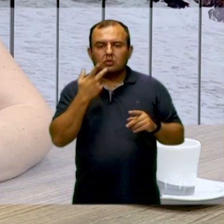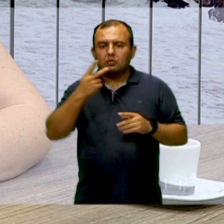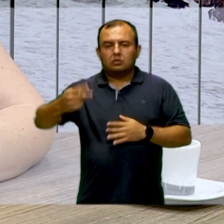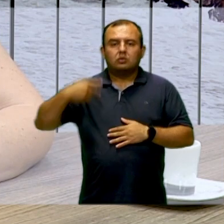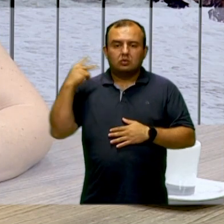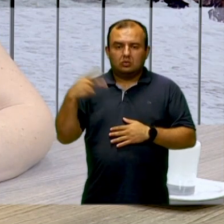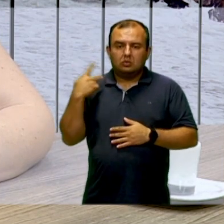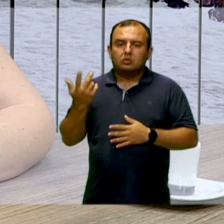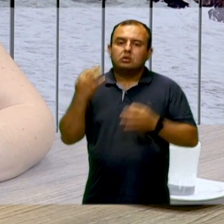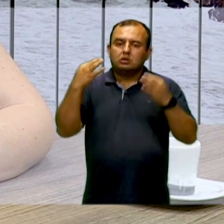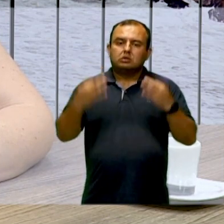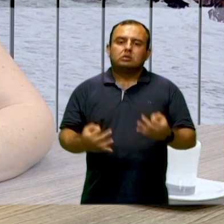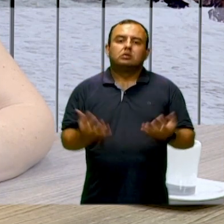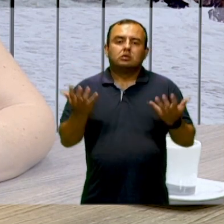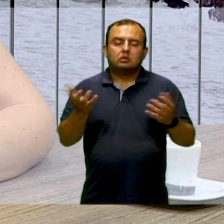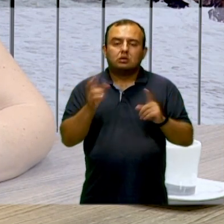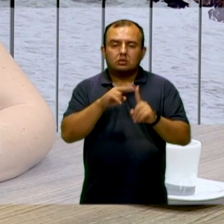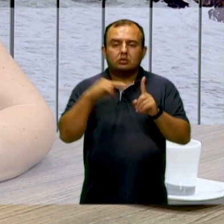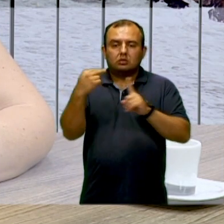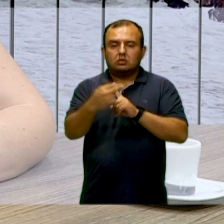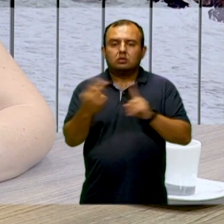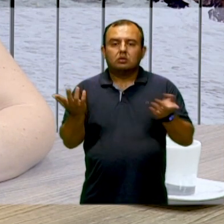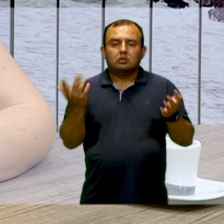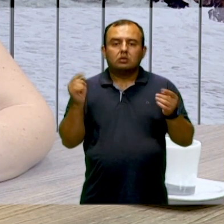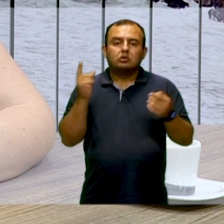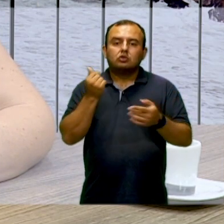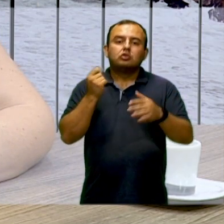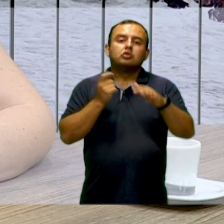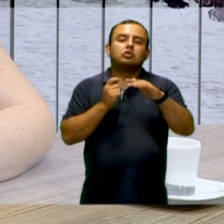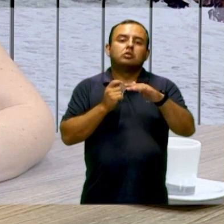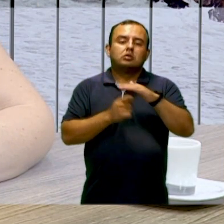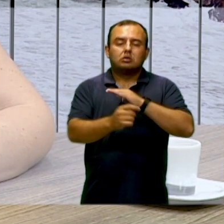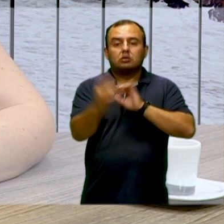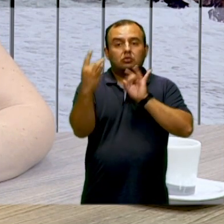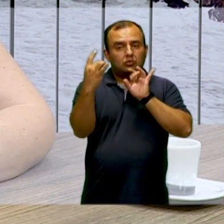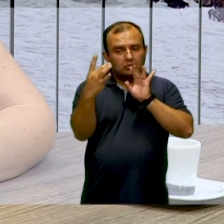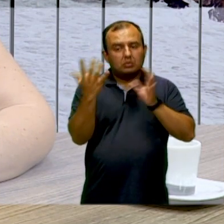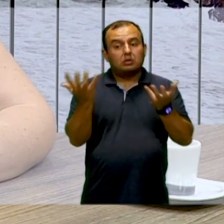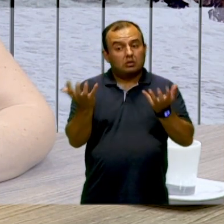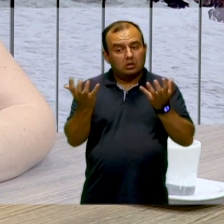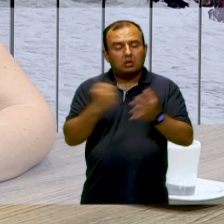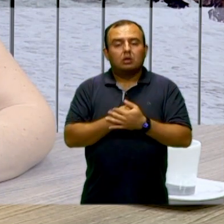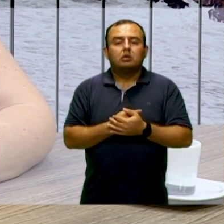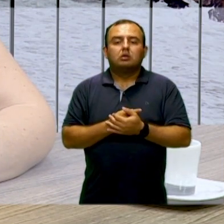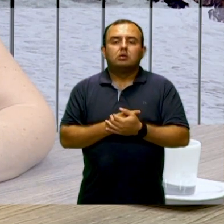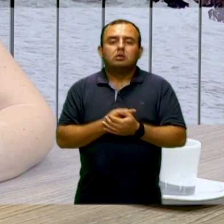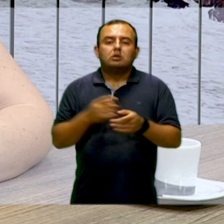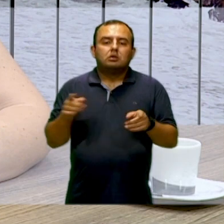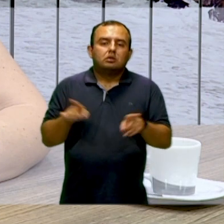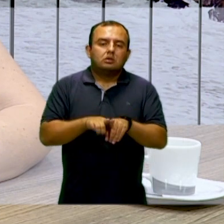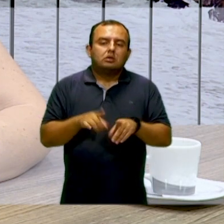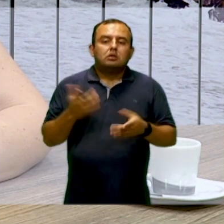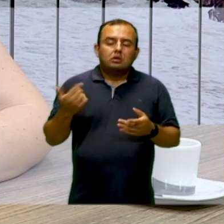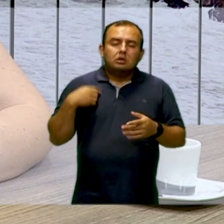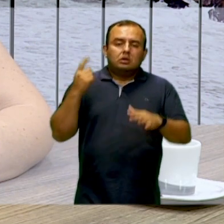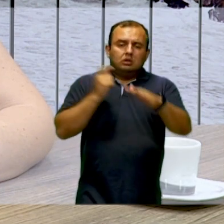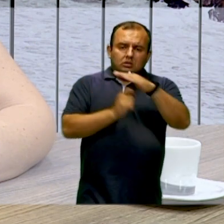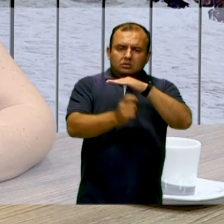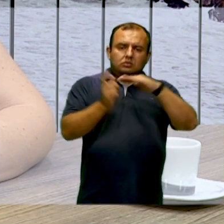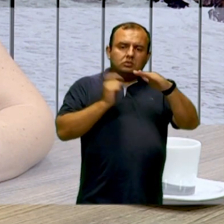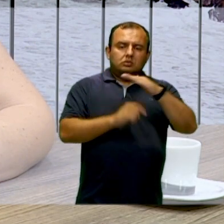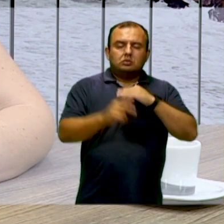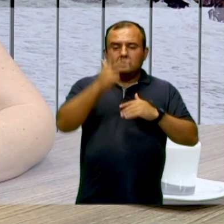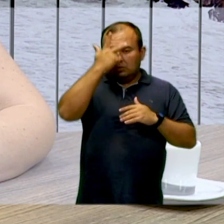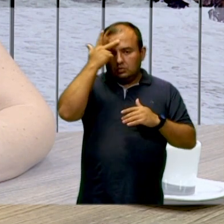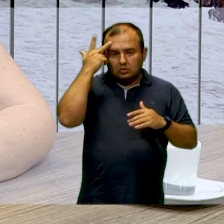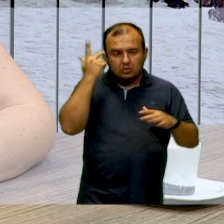vereadora, era exatamente isso. A gente queria ver, está sendo aplicado o dinheiro, a gente quer ver o retorno disso. O que acontece? A gente estava investindo, as pessoas